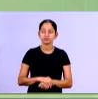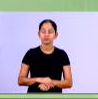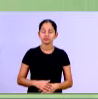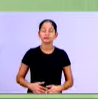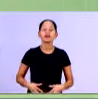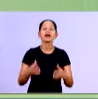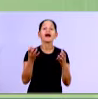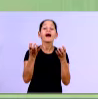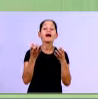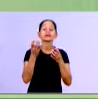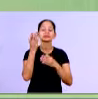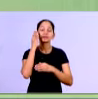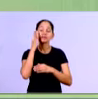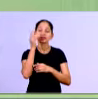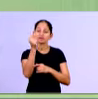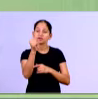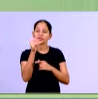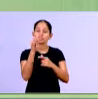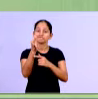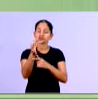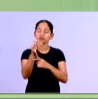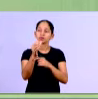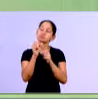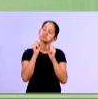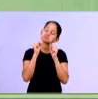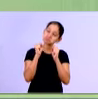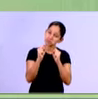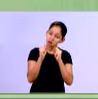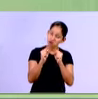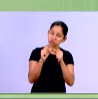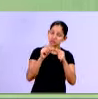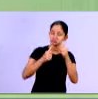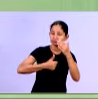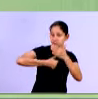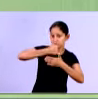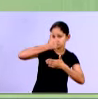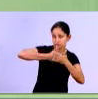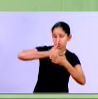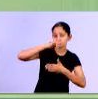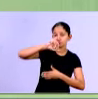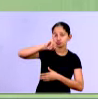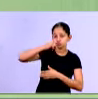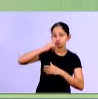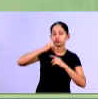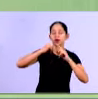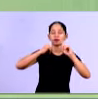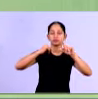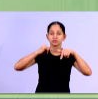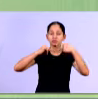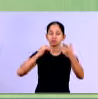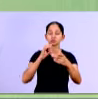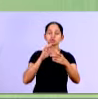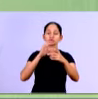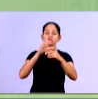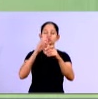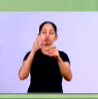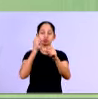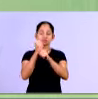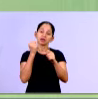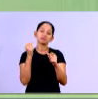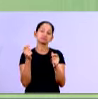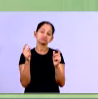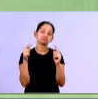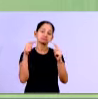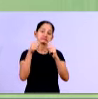Então ele quer saber o valor futuro. Eu posso calcular primeiro os juros e depois somar com o valor presente e eu vou